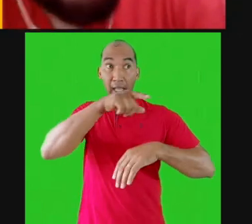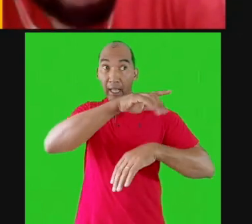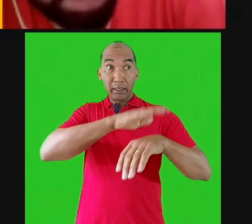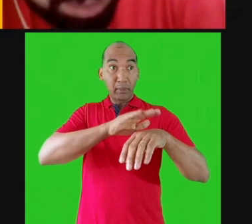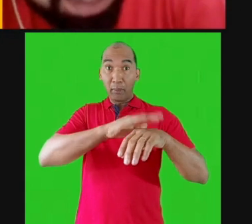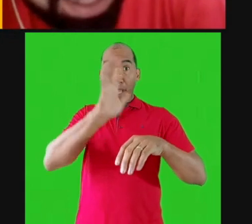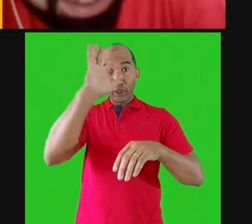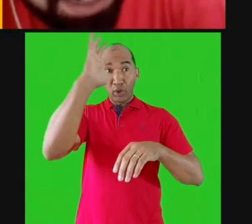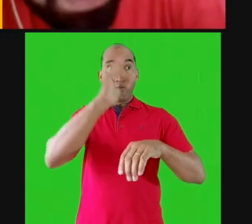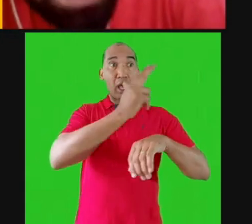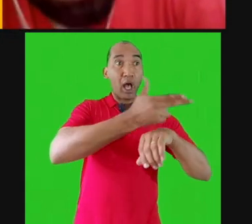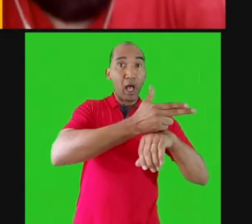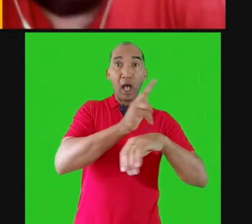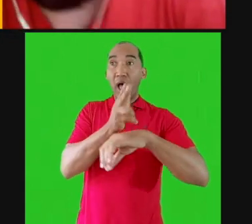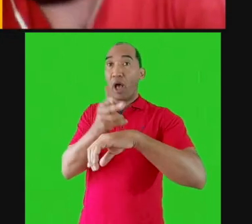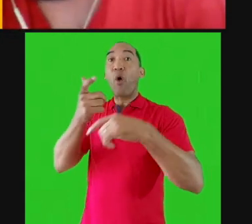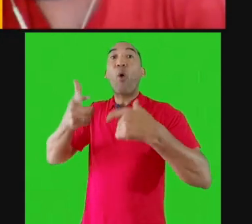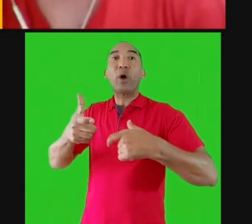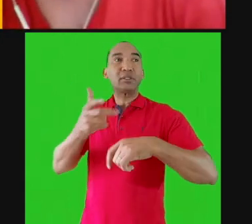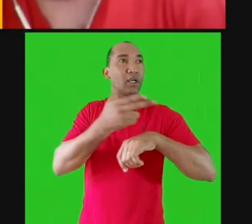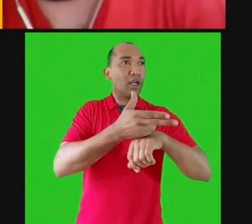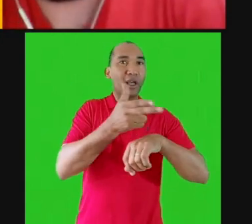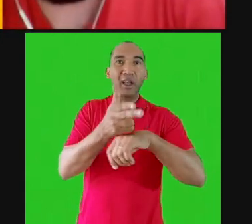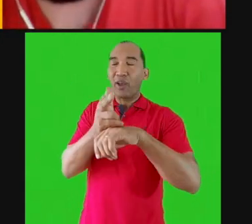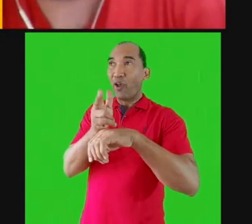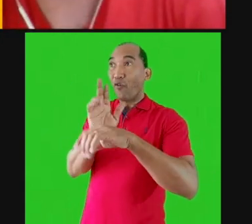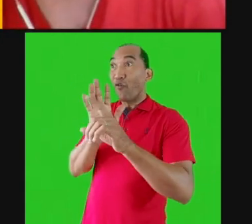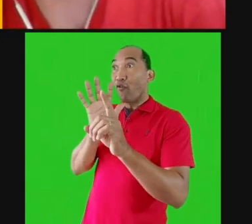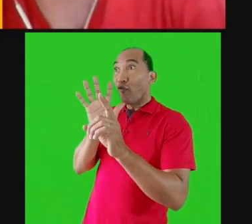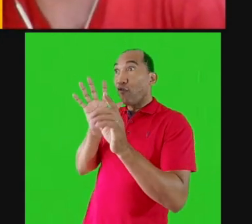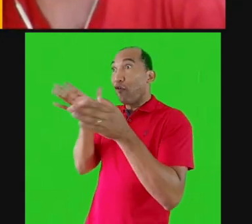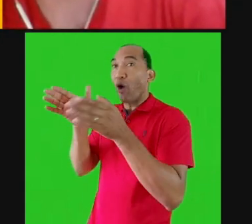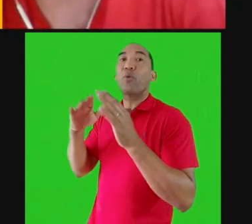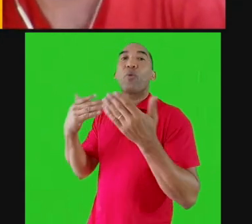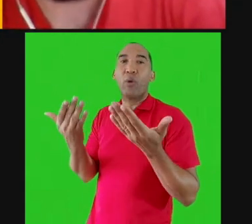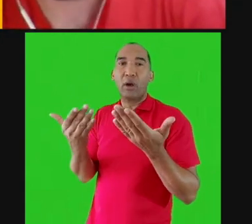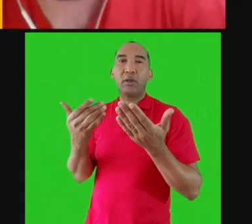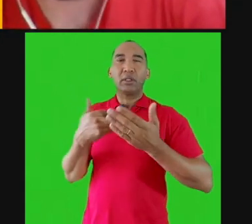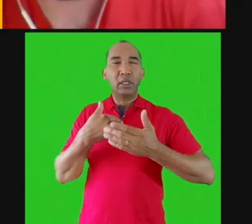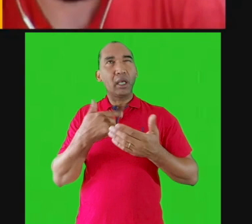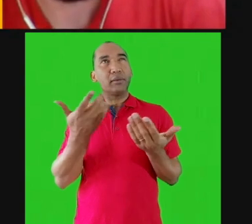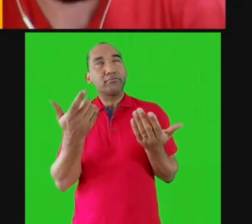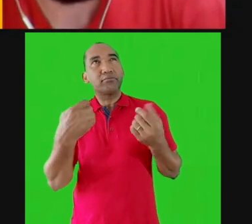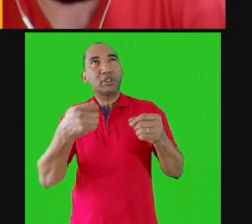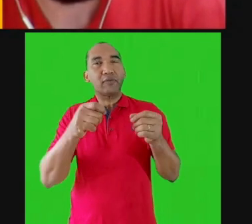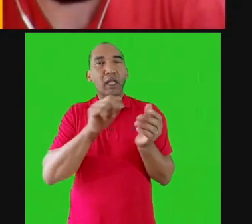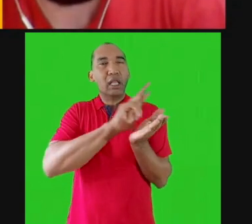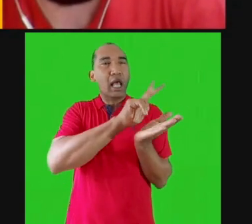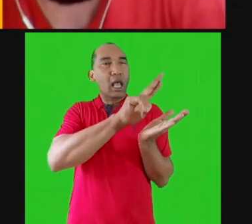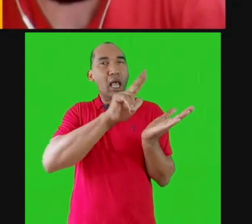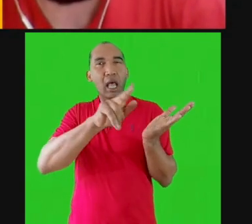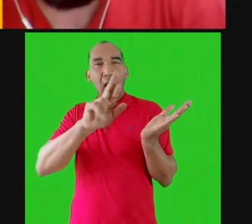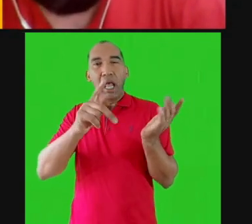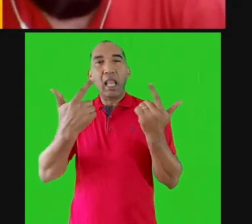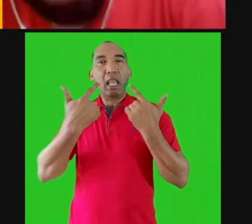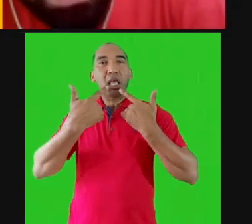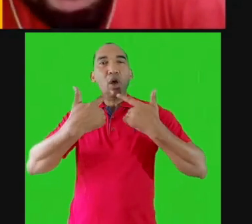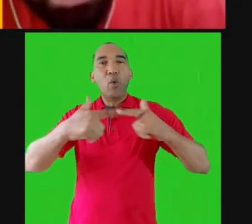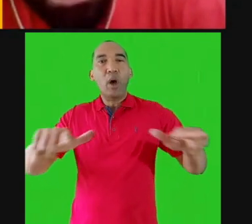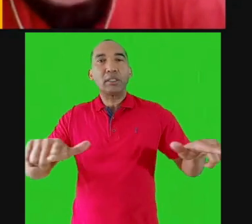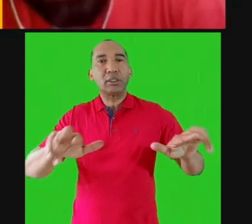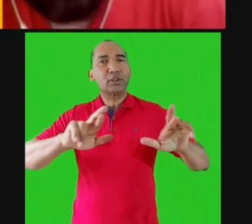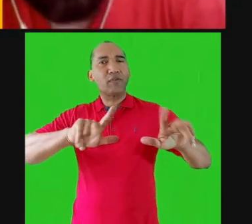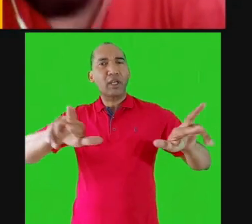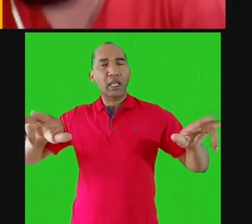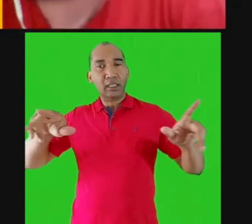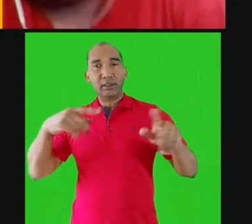câmera para onde quisesse. E minha surpresa dentro desse processo foi a diversidade de linguagens que a gente trouxe dentro desse conteúdo